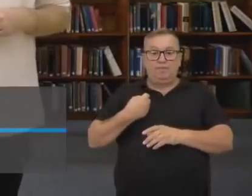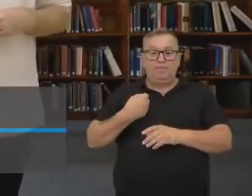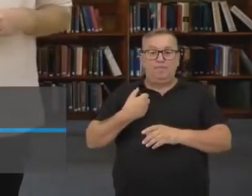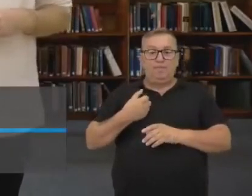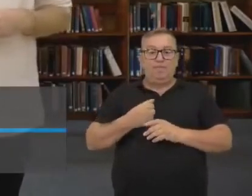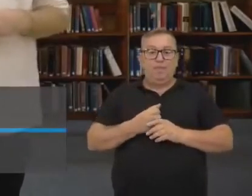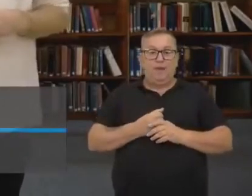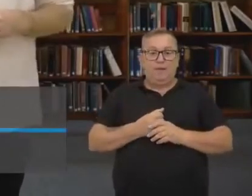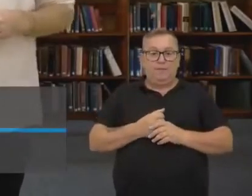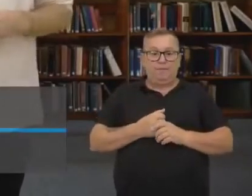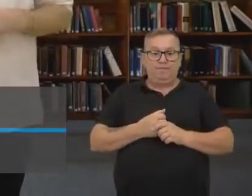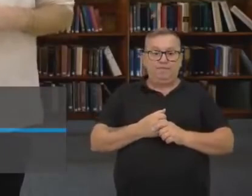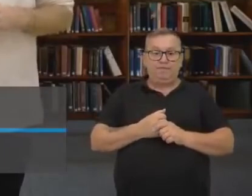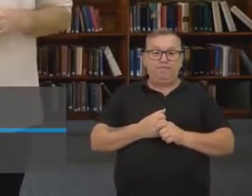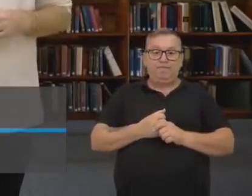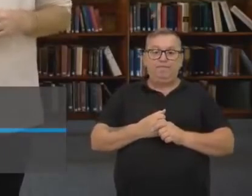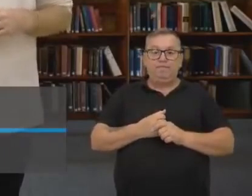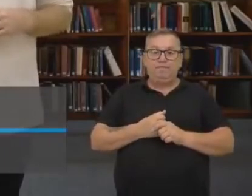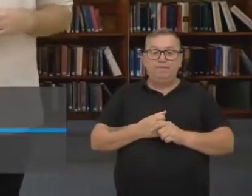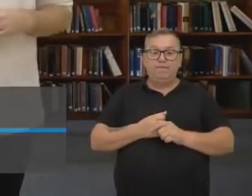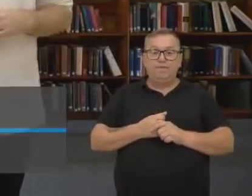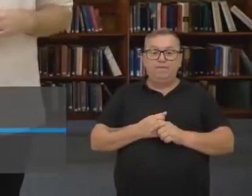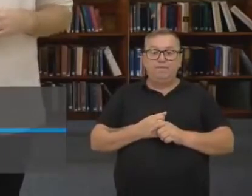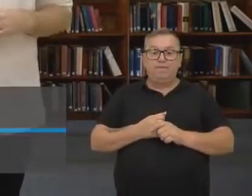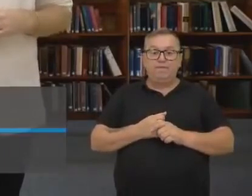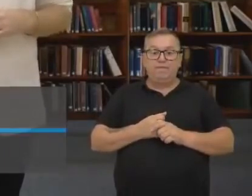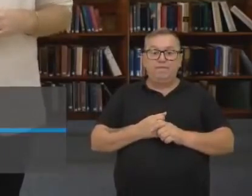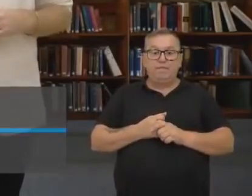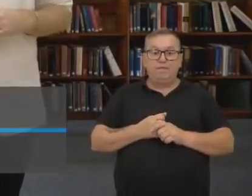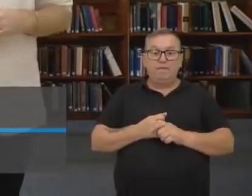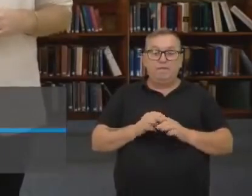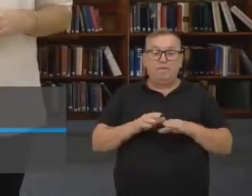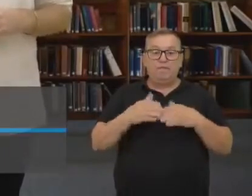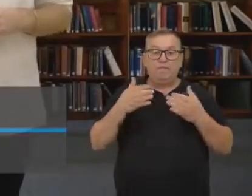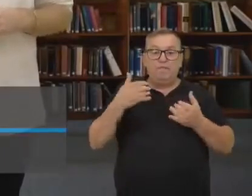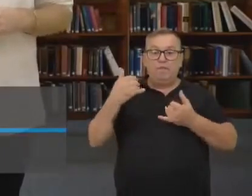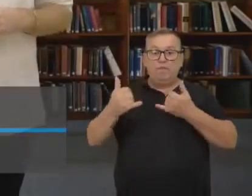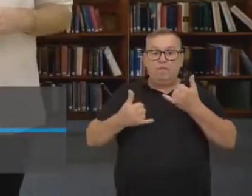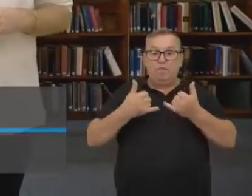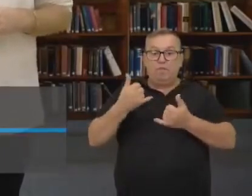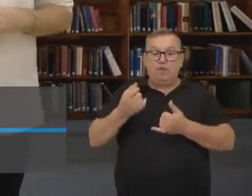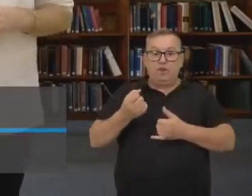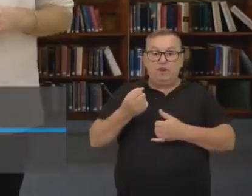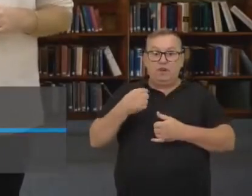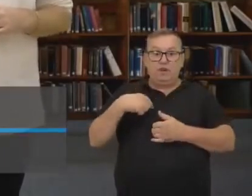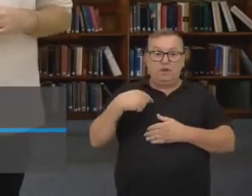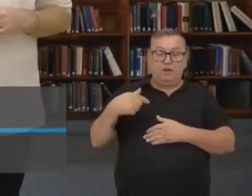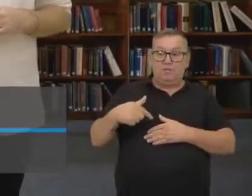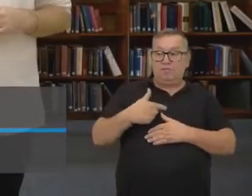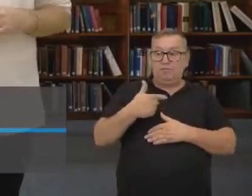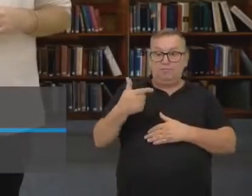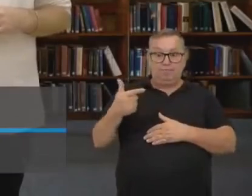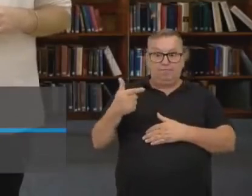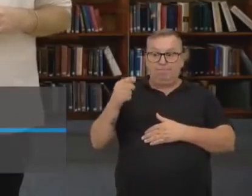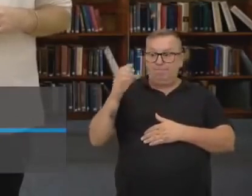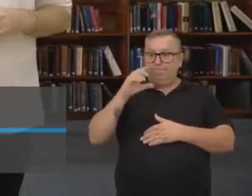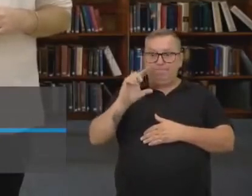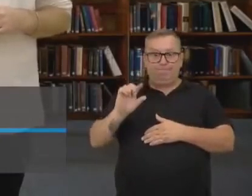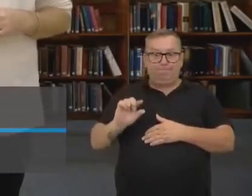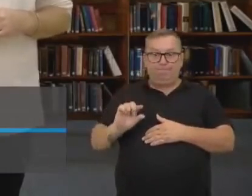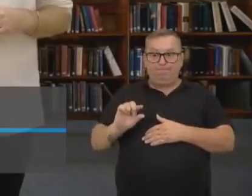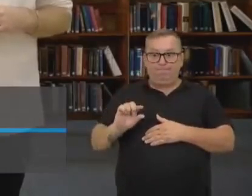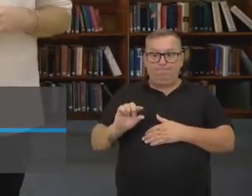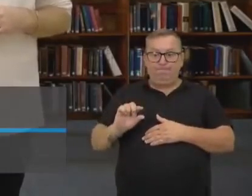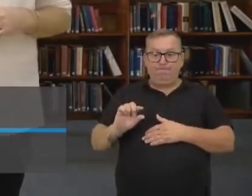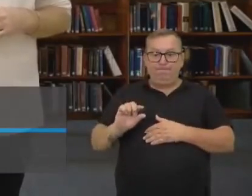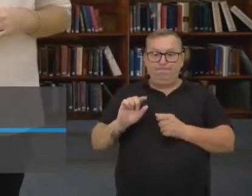precisa atingir para conseguir subir a corda. Certo. Então, os jogadores vão pegar assim, eu não tenho, a minha agilidade é baixa. Então,